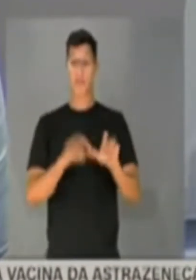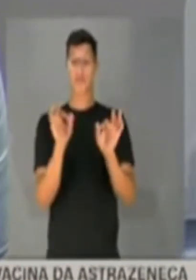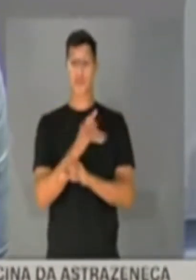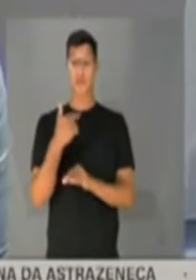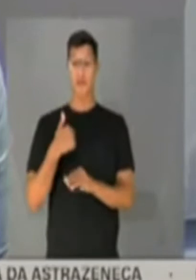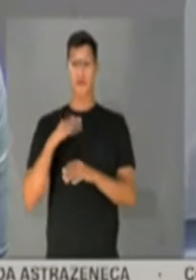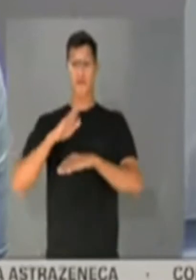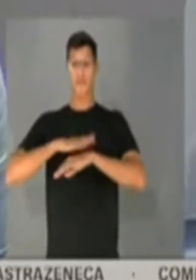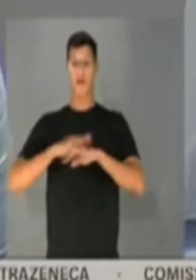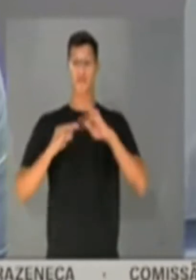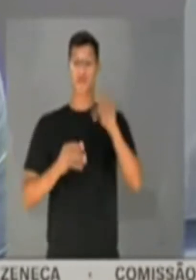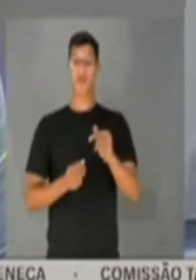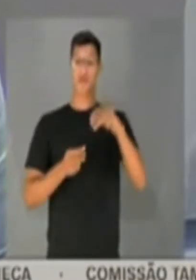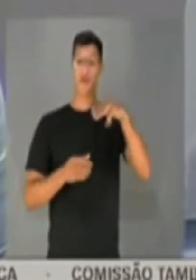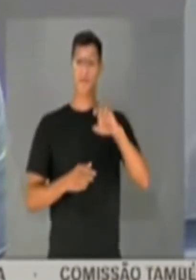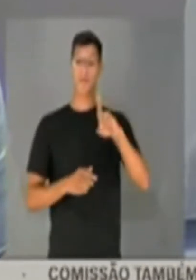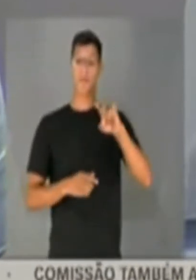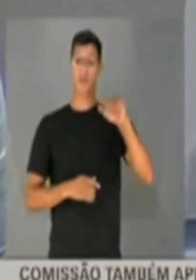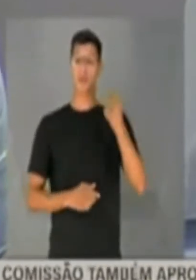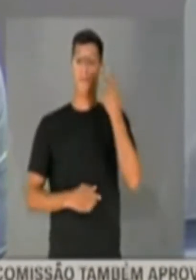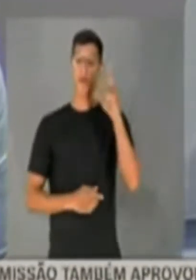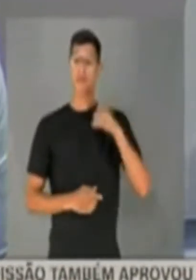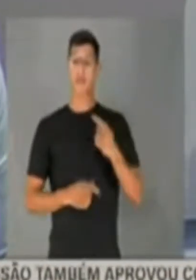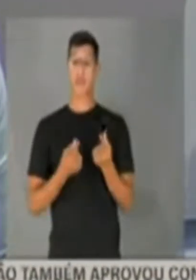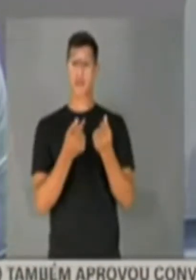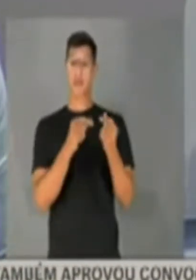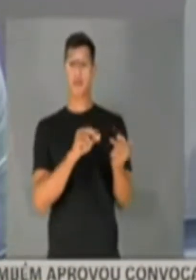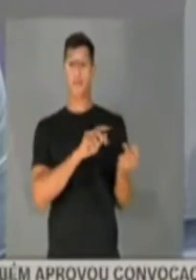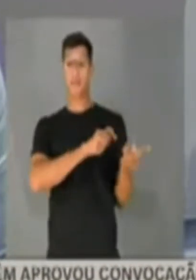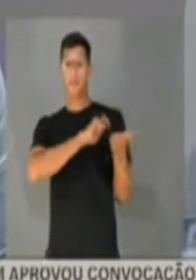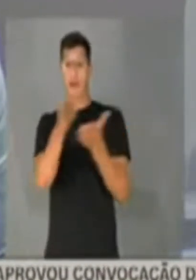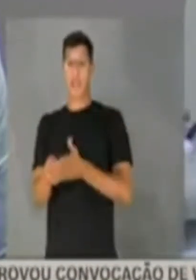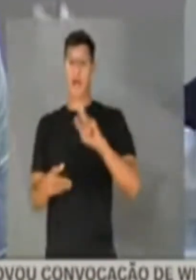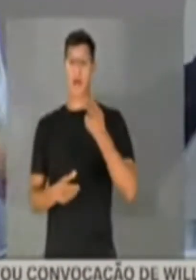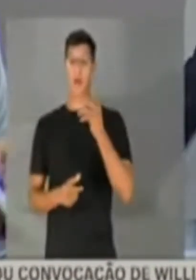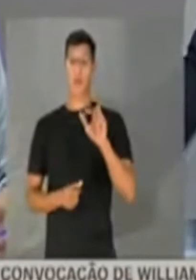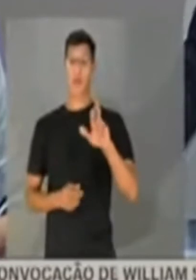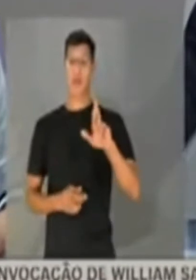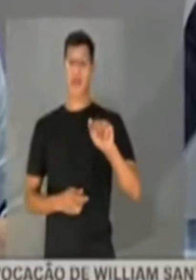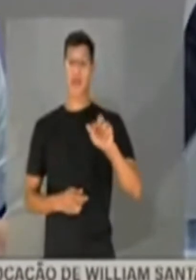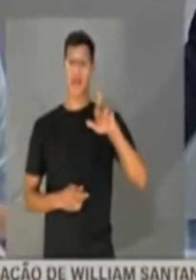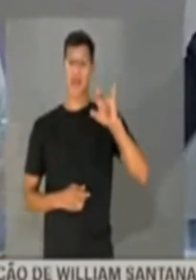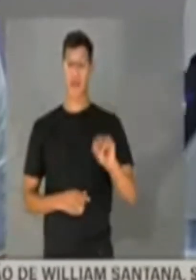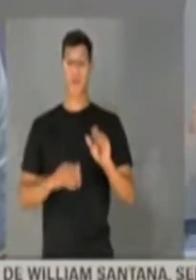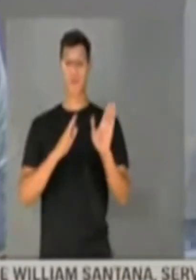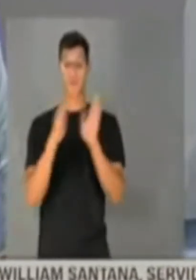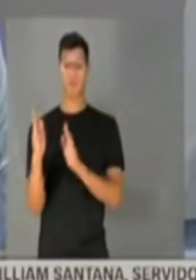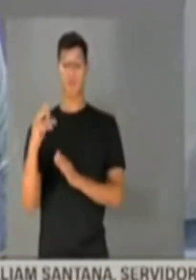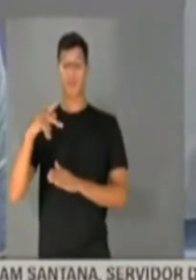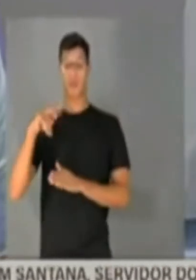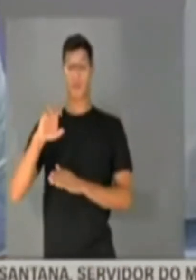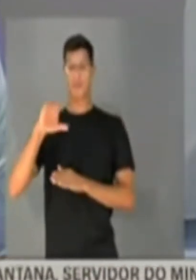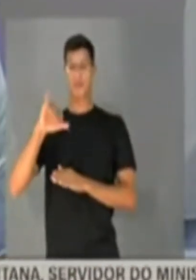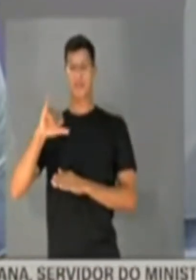eu providencio todas as medidas que me cabem para reaver o recurso ao erário. Esse é o ponto global. No ponto precisa, ela